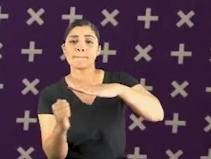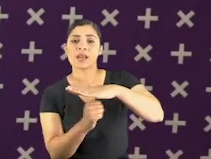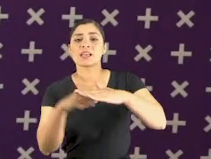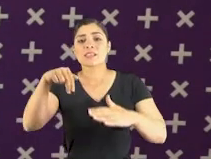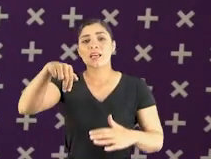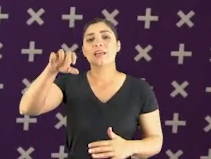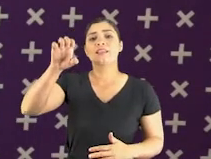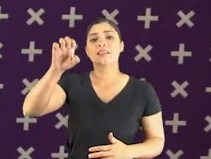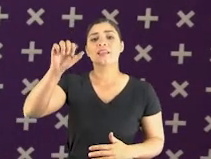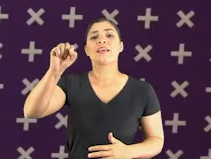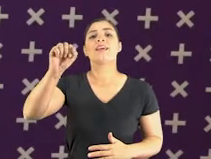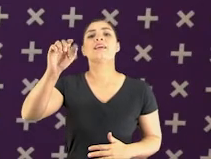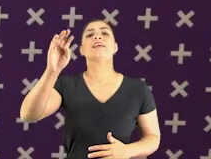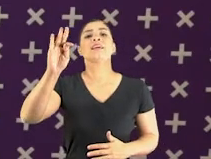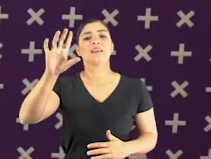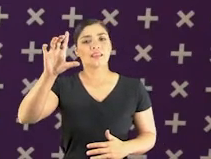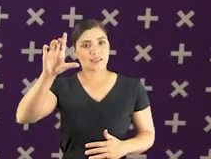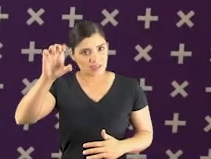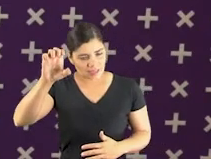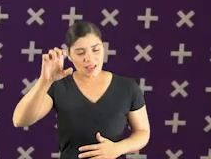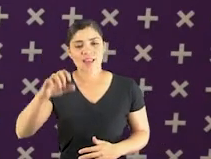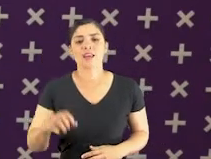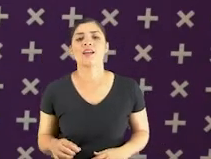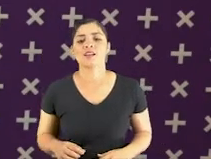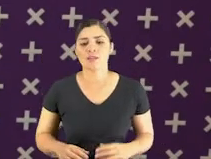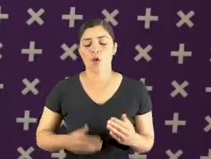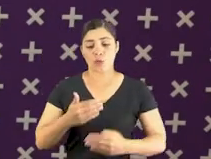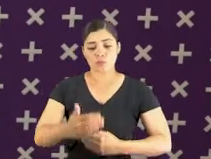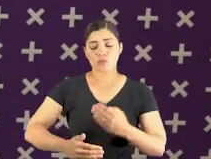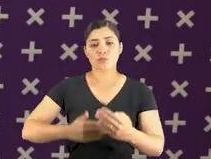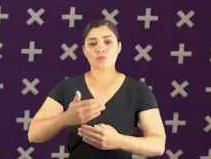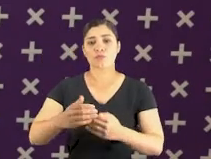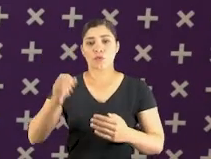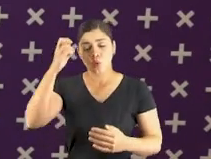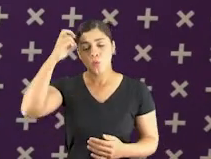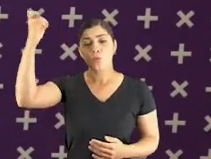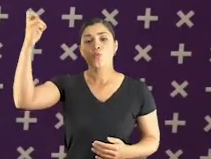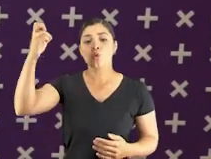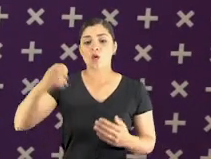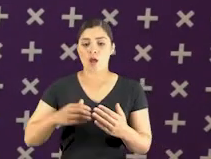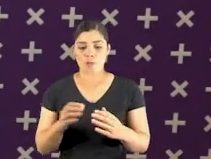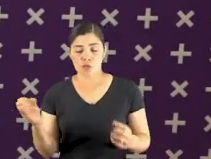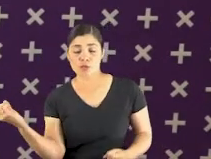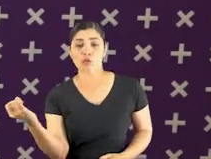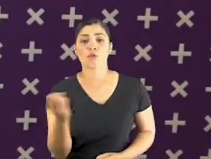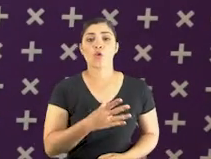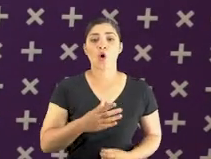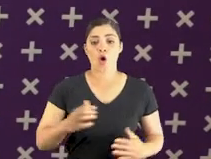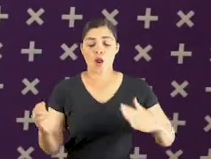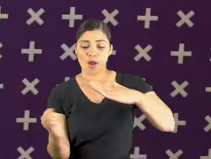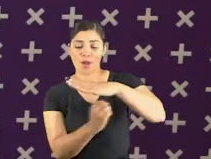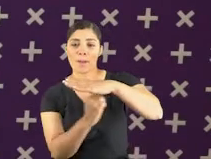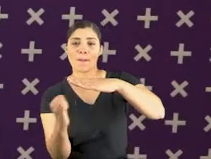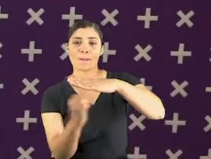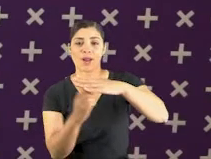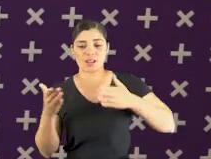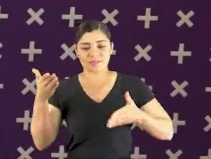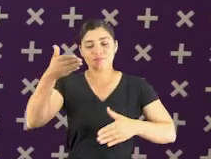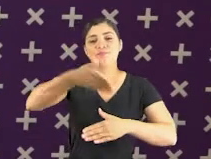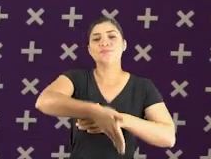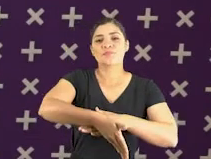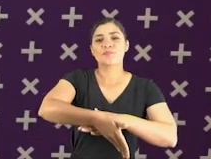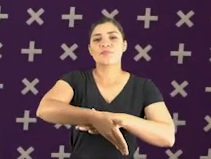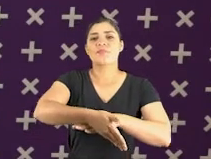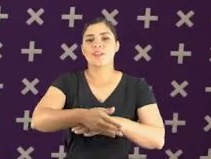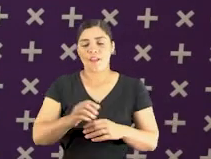Open innova que tem o objetivo de estimular uma cultura mais inovadora dentro da empresa e fora também né